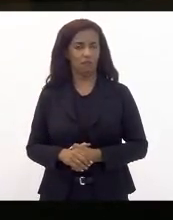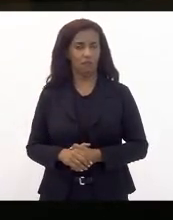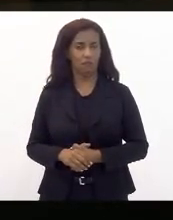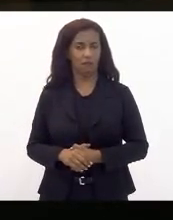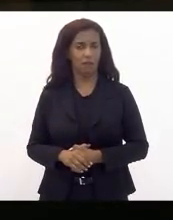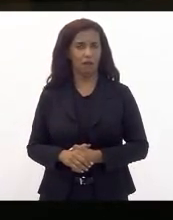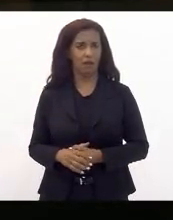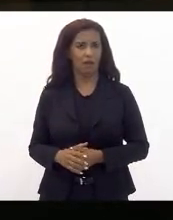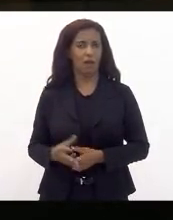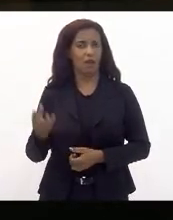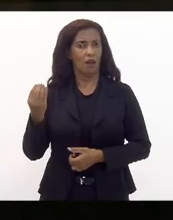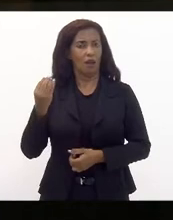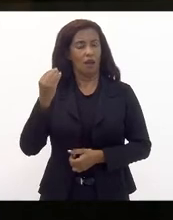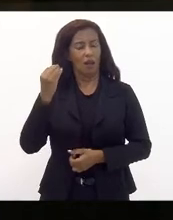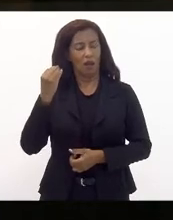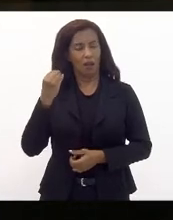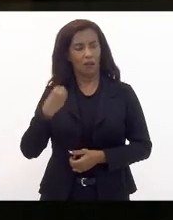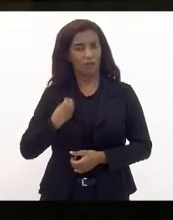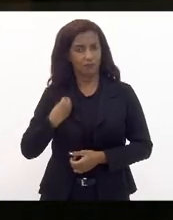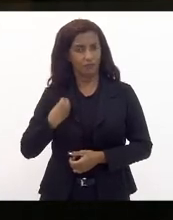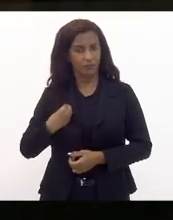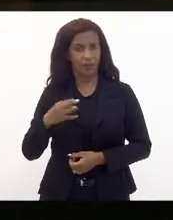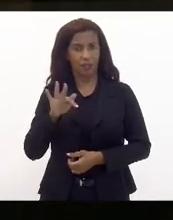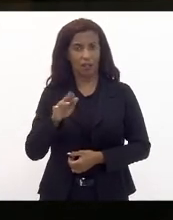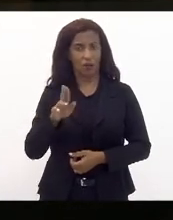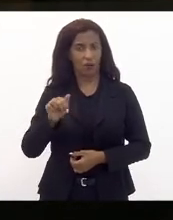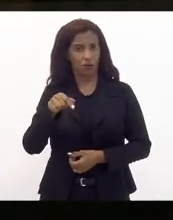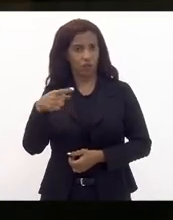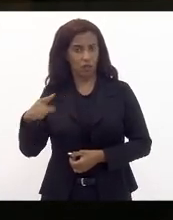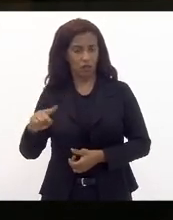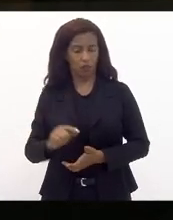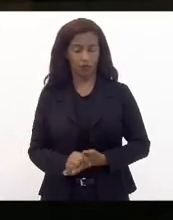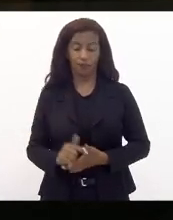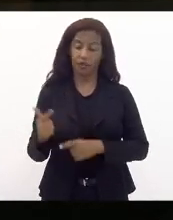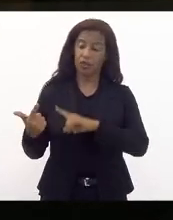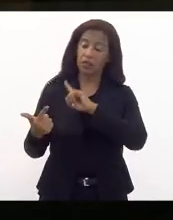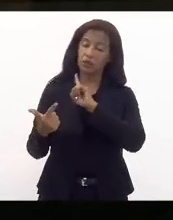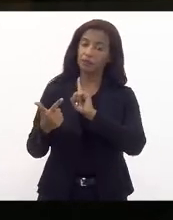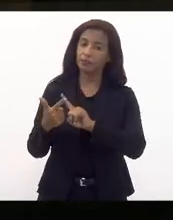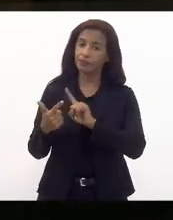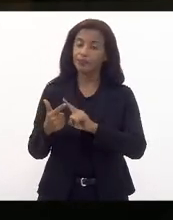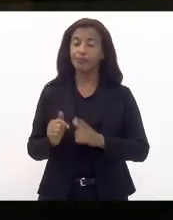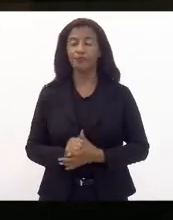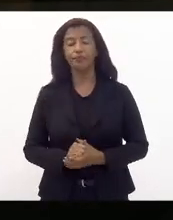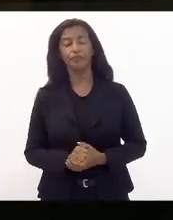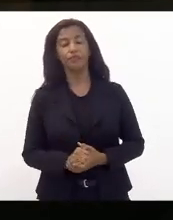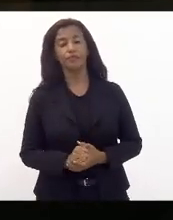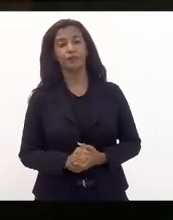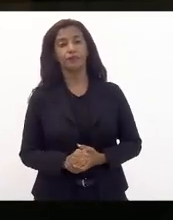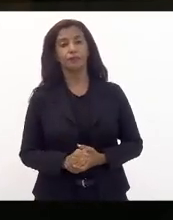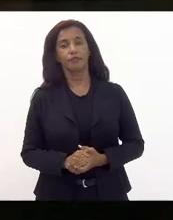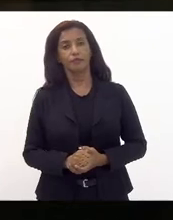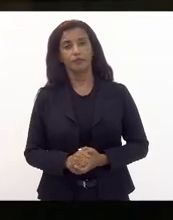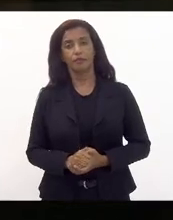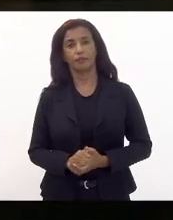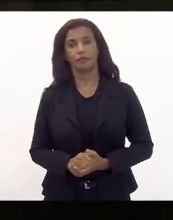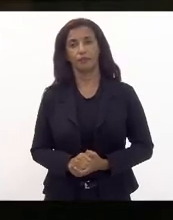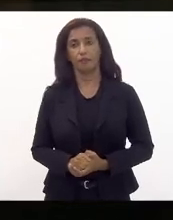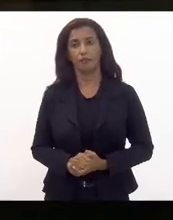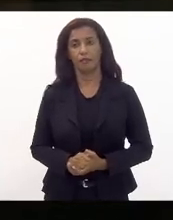a existência das Fundações o segundo é que a